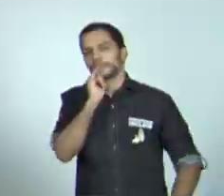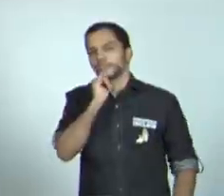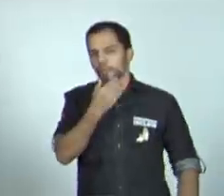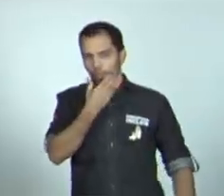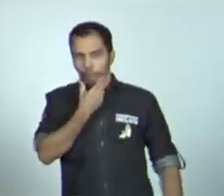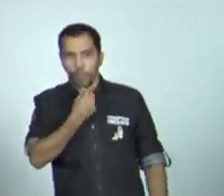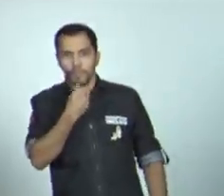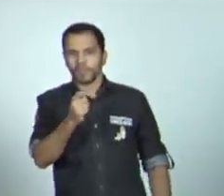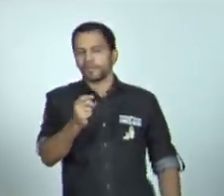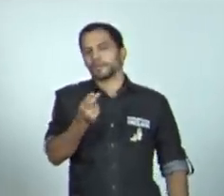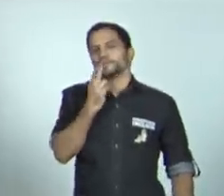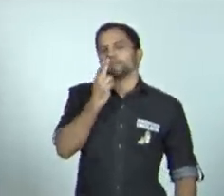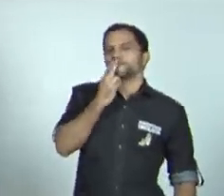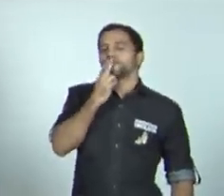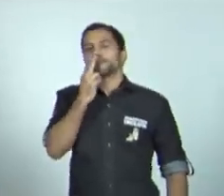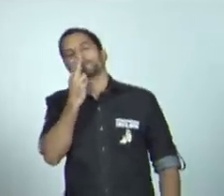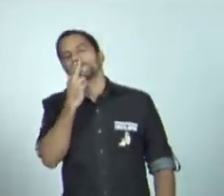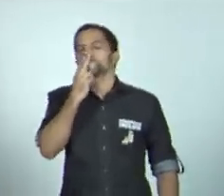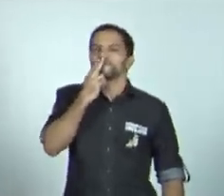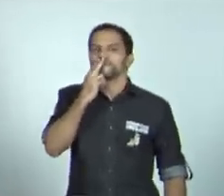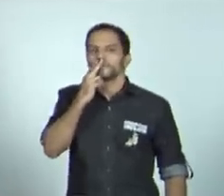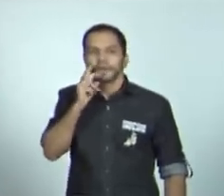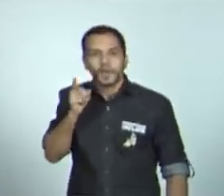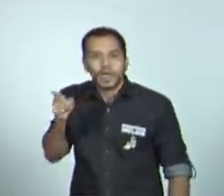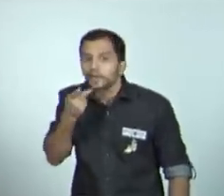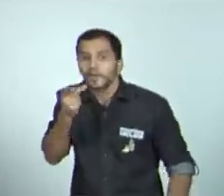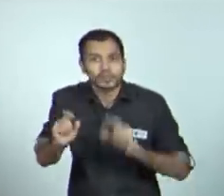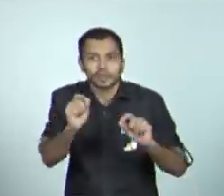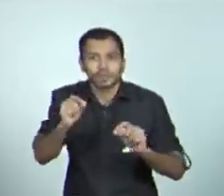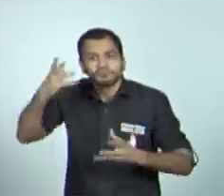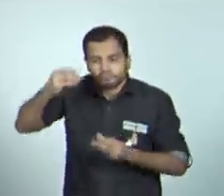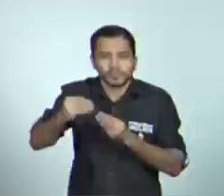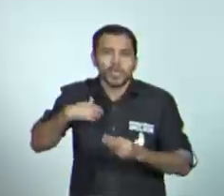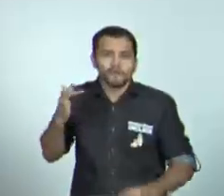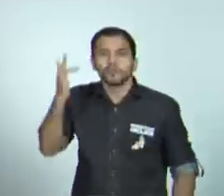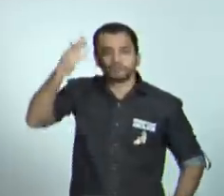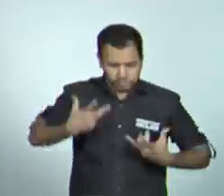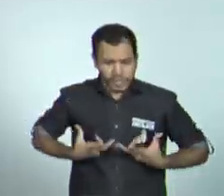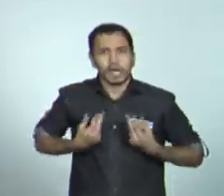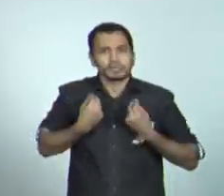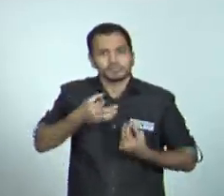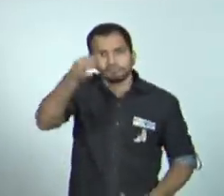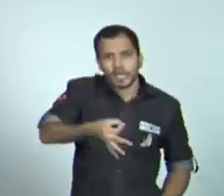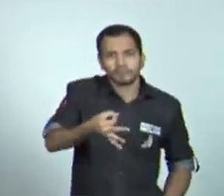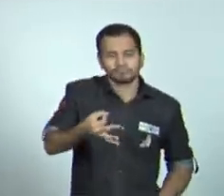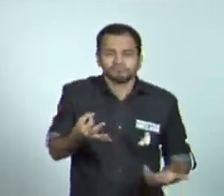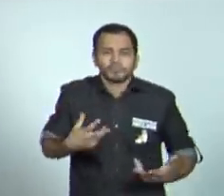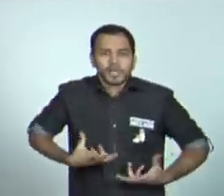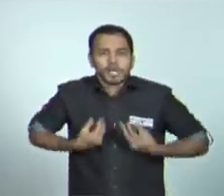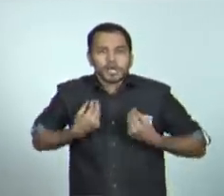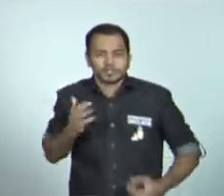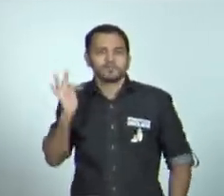que fuma tá dizendo eu quero ter um câncer é isso mesmo e é isso mesmo que eu